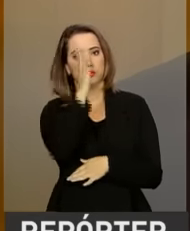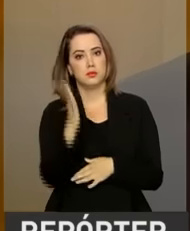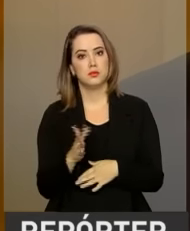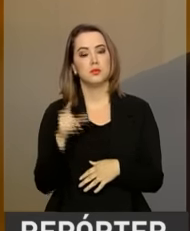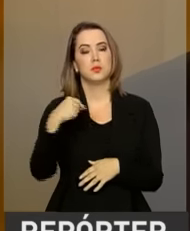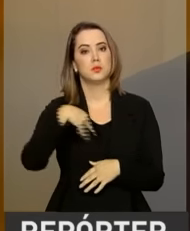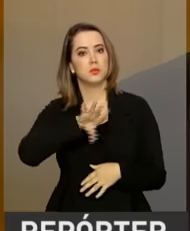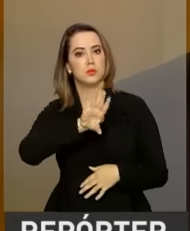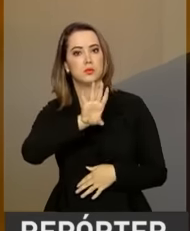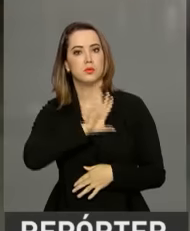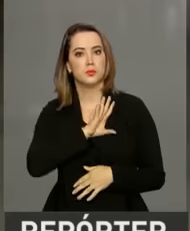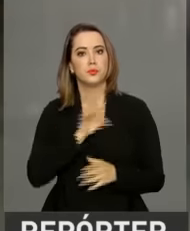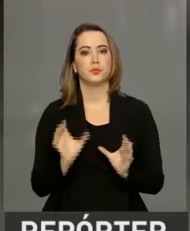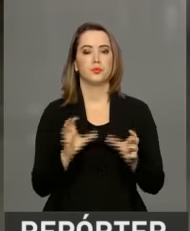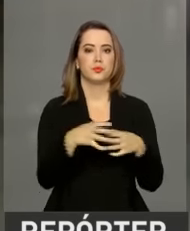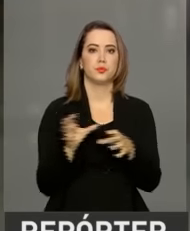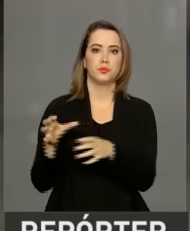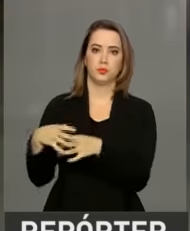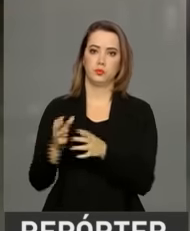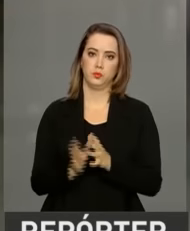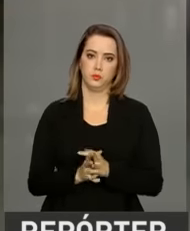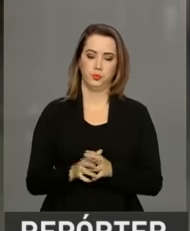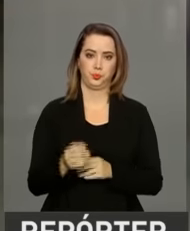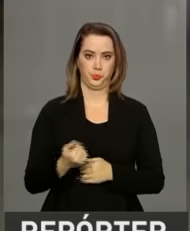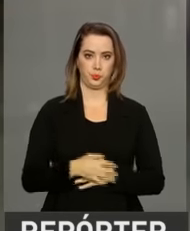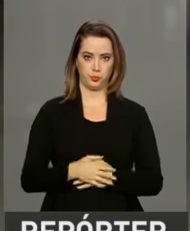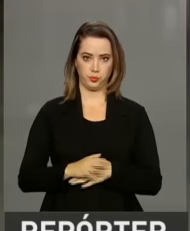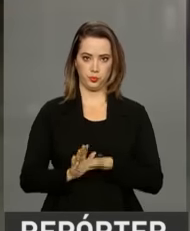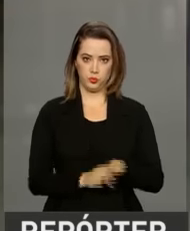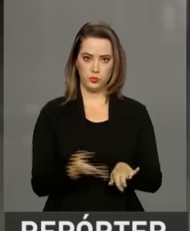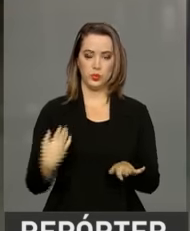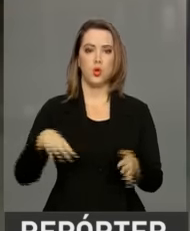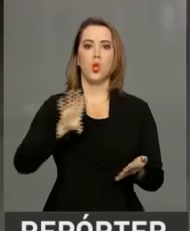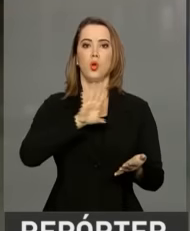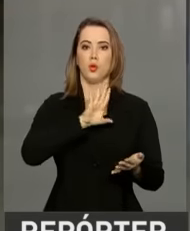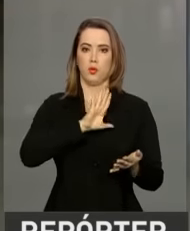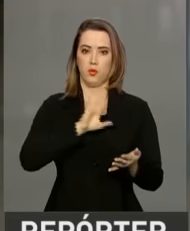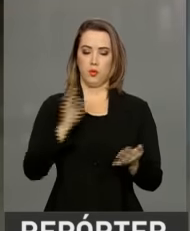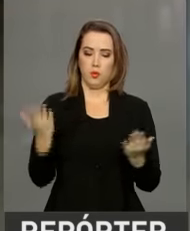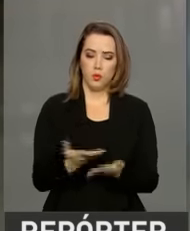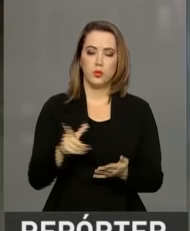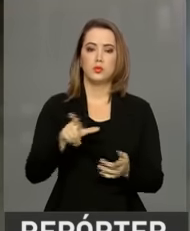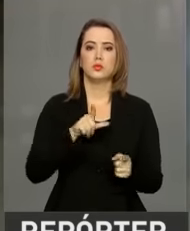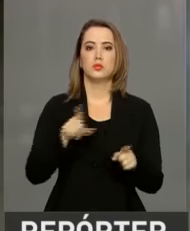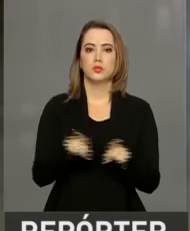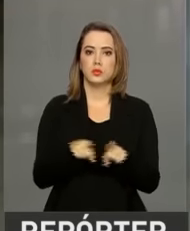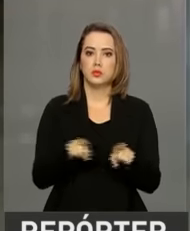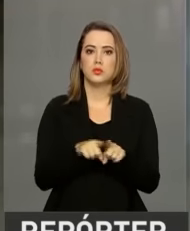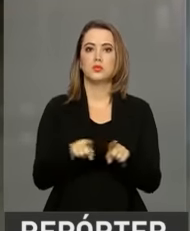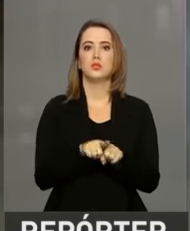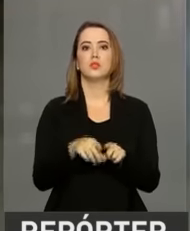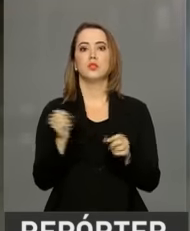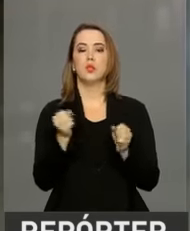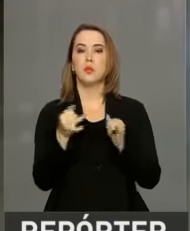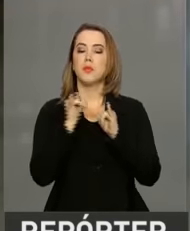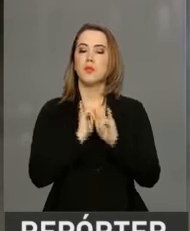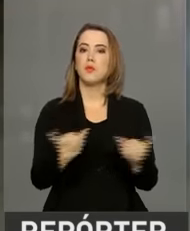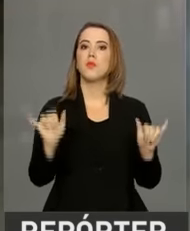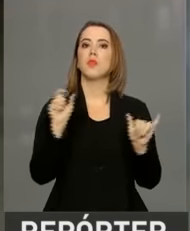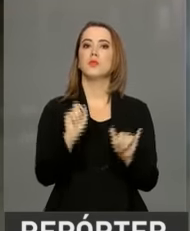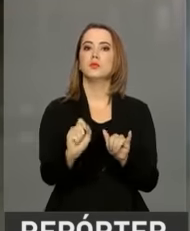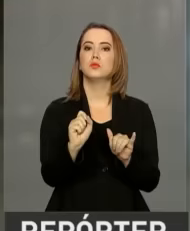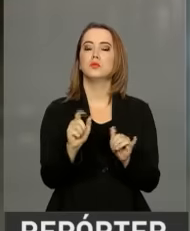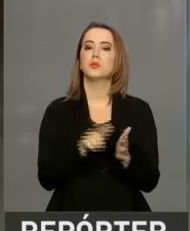e as nossas instituições e hoje também foi publicada a lei de responsabilidade das empresas estatais que